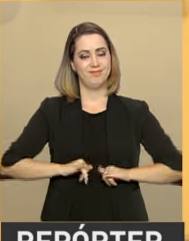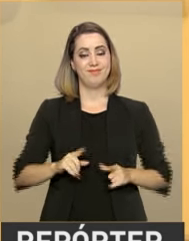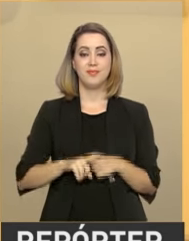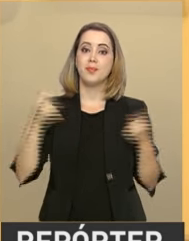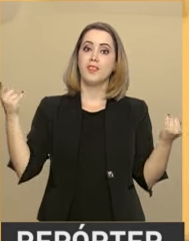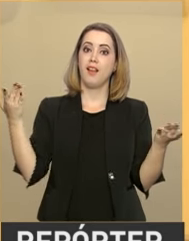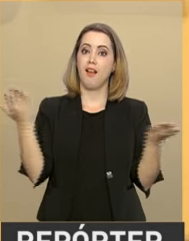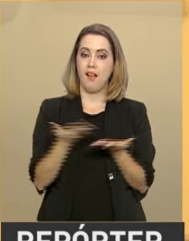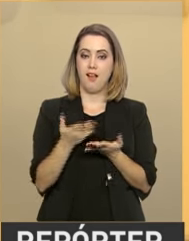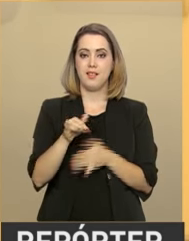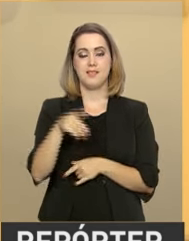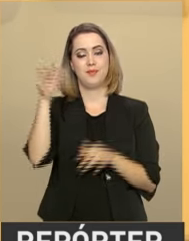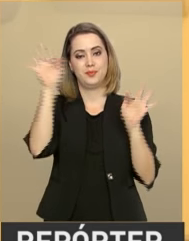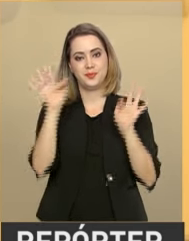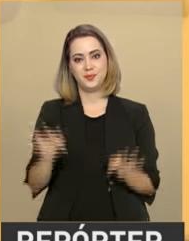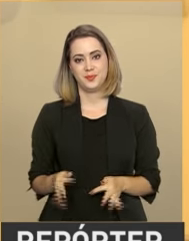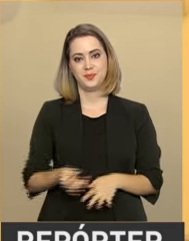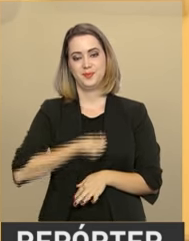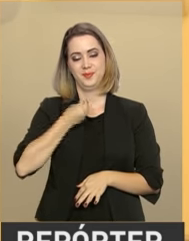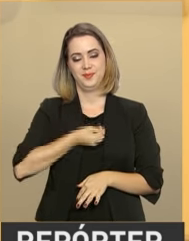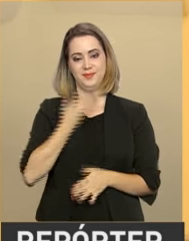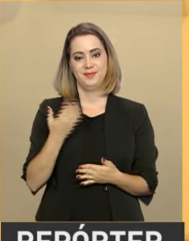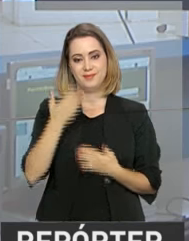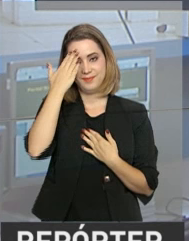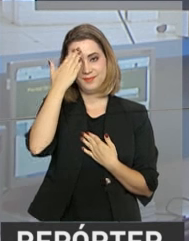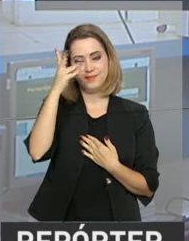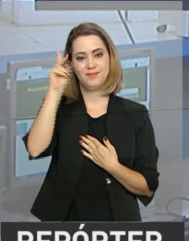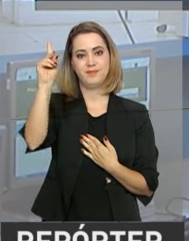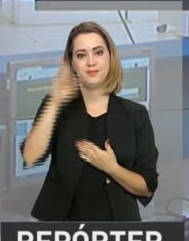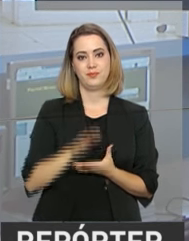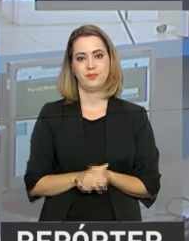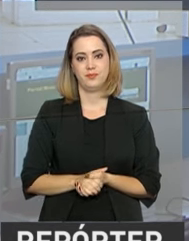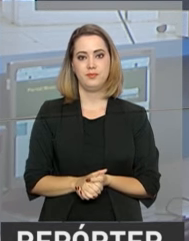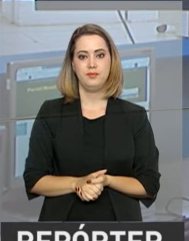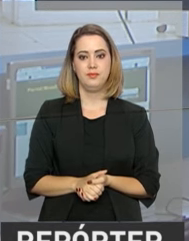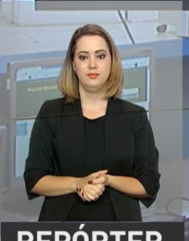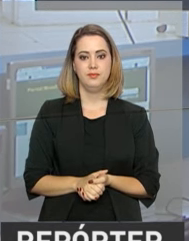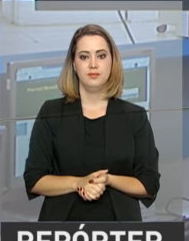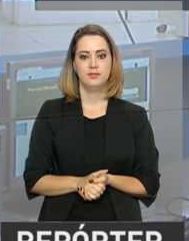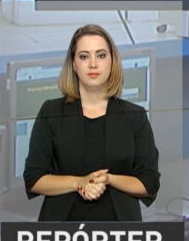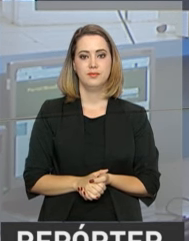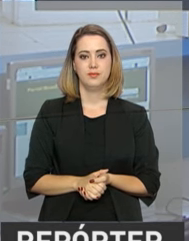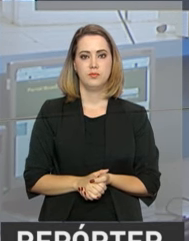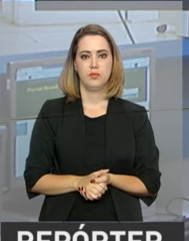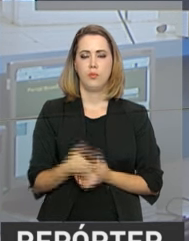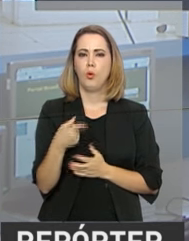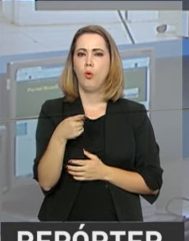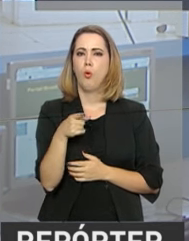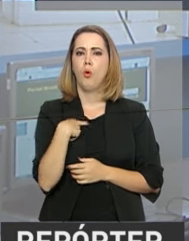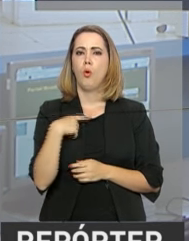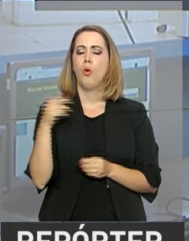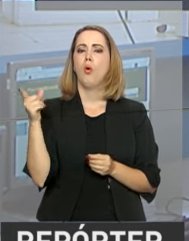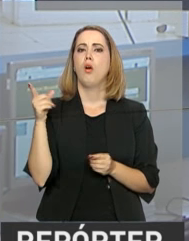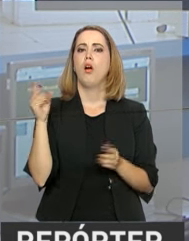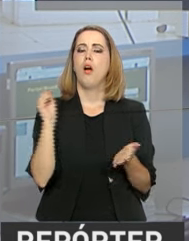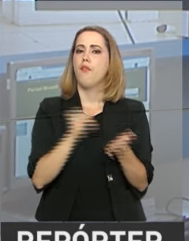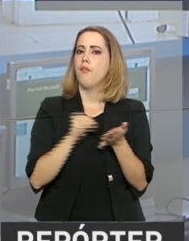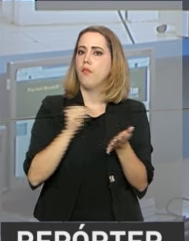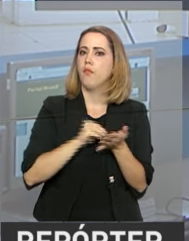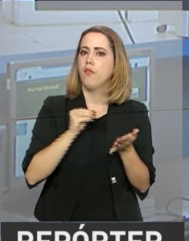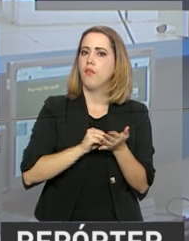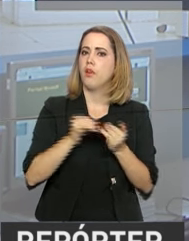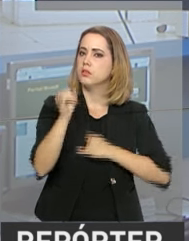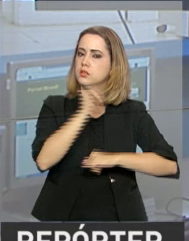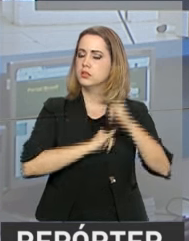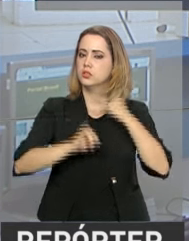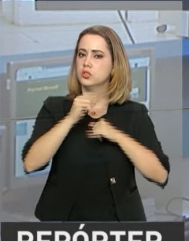tô feliz da vida graças a Deus o mau funcionamento ou a ausência de sinal da internet